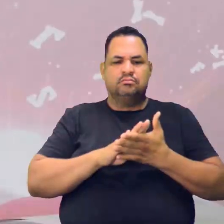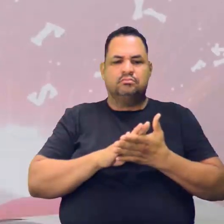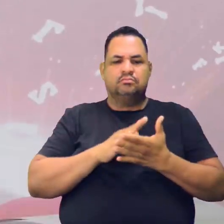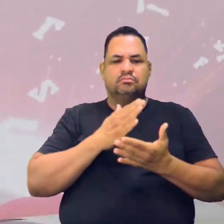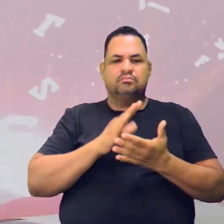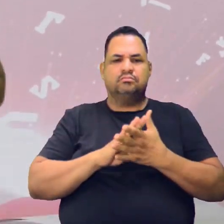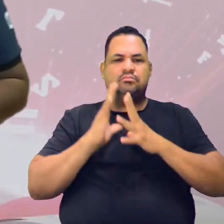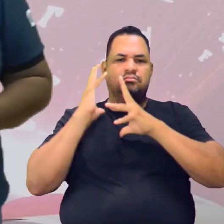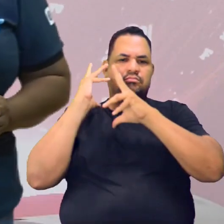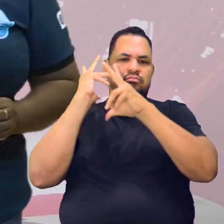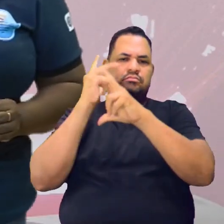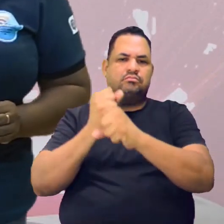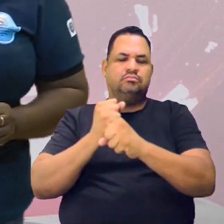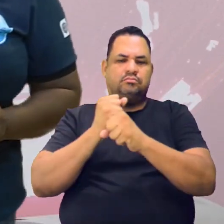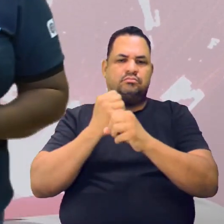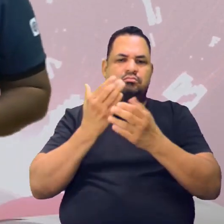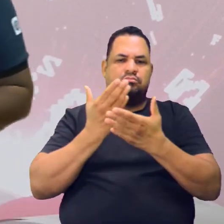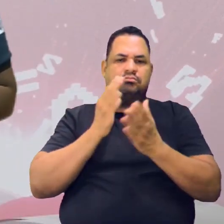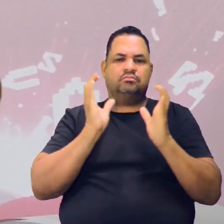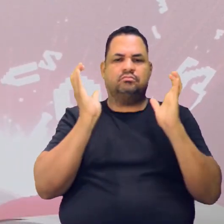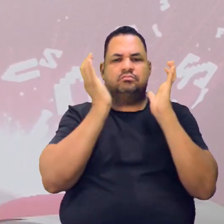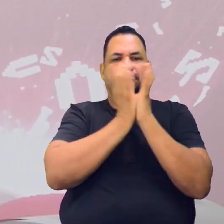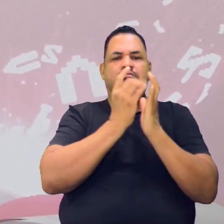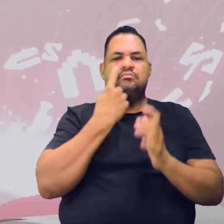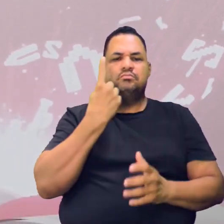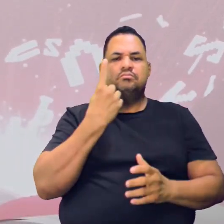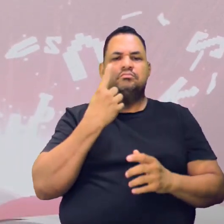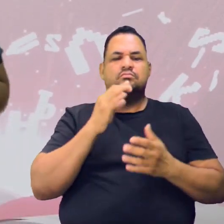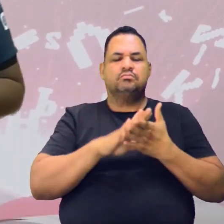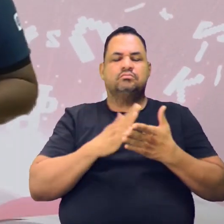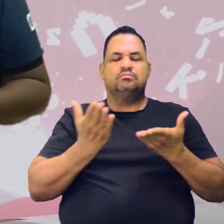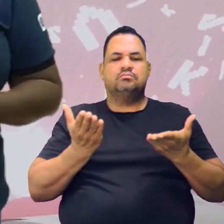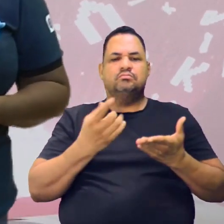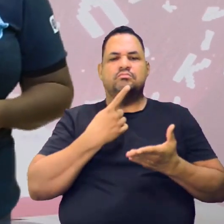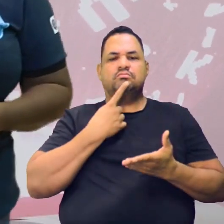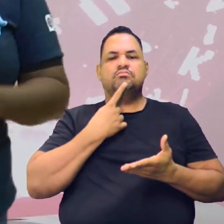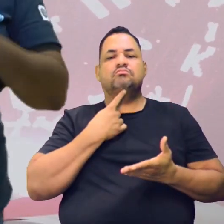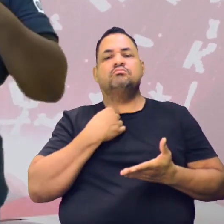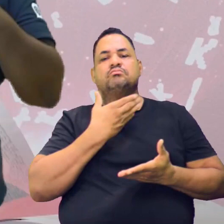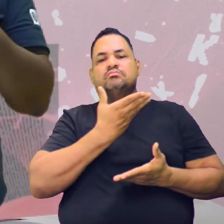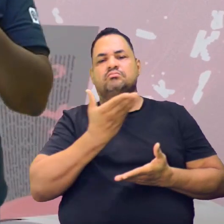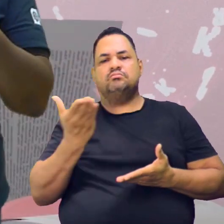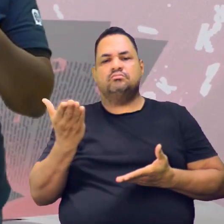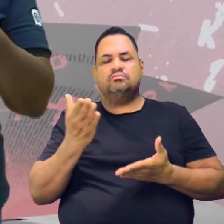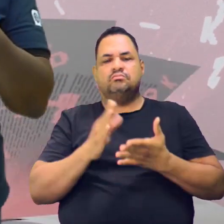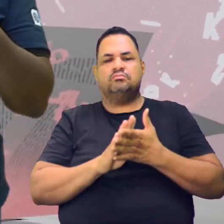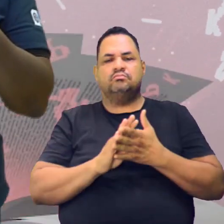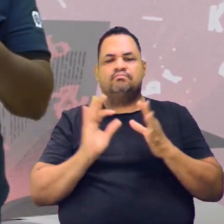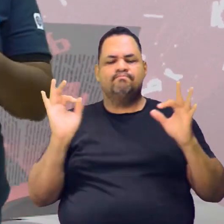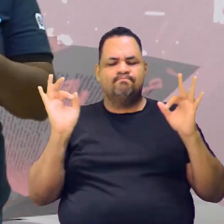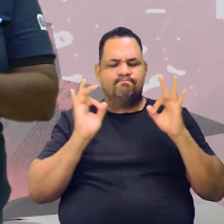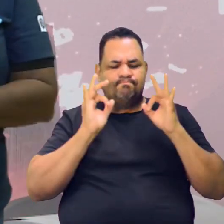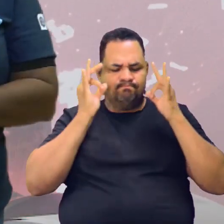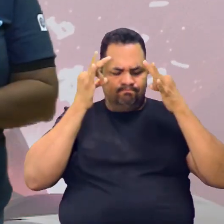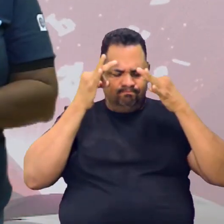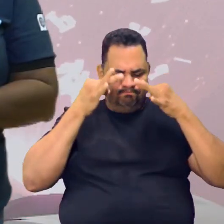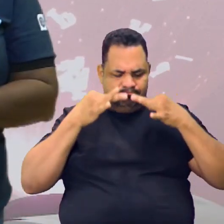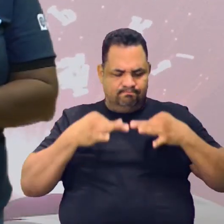nossa revisão geral da unidade 1. E desejo a todos, amado, uma